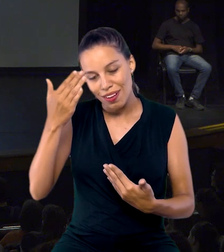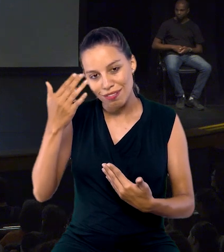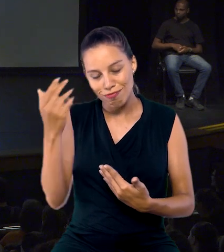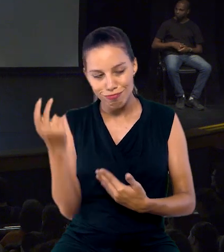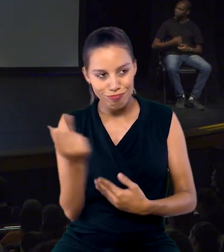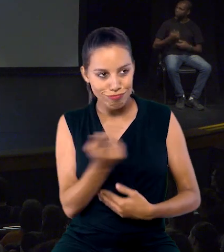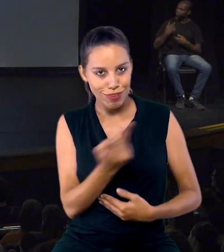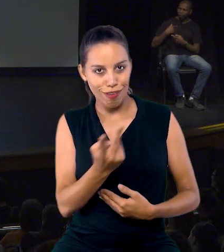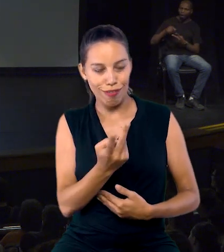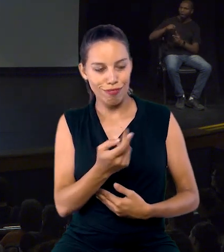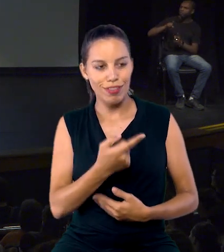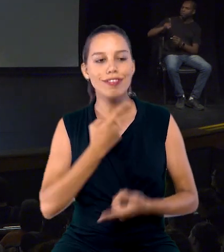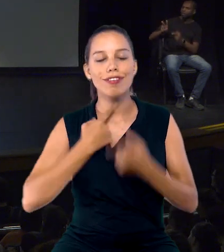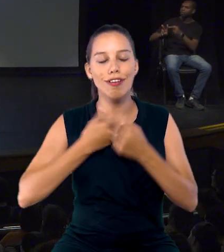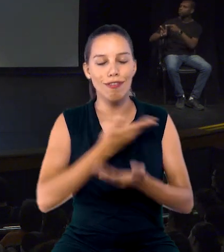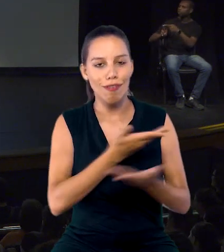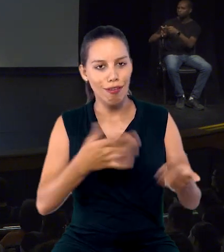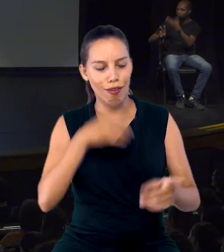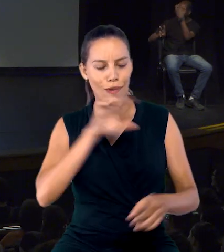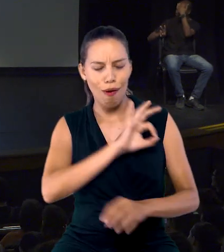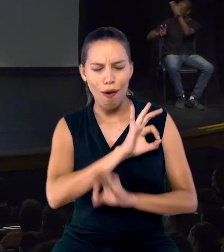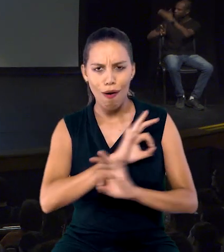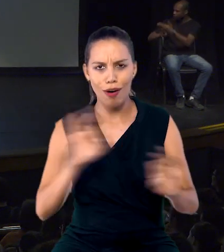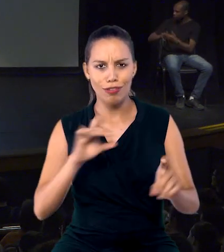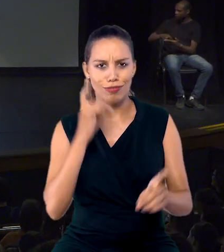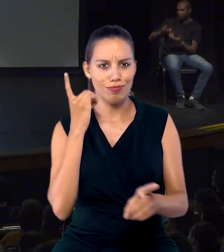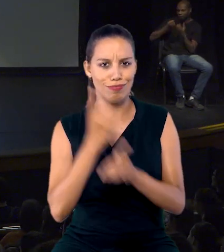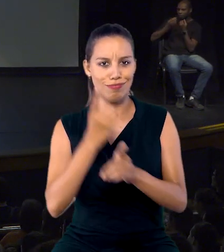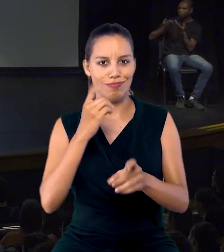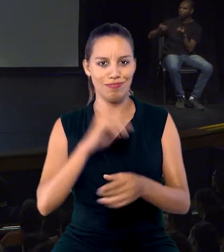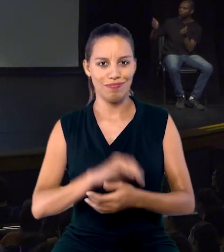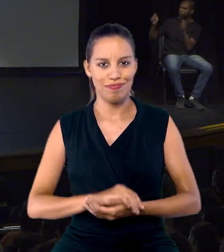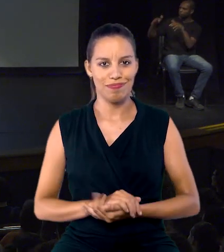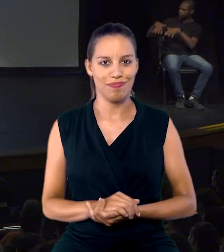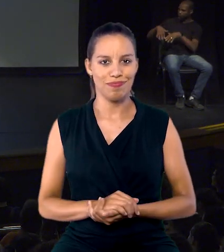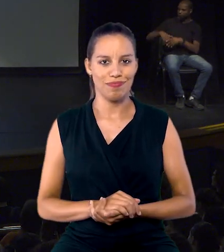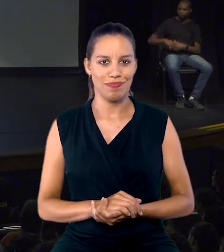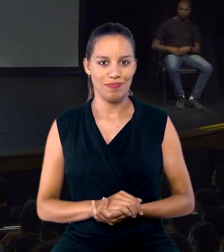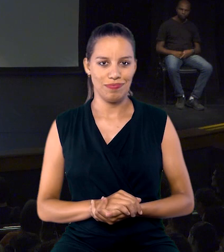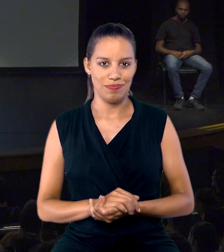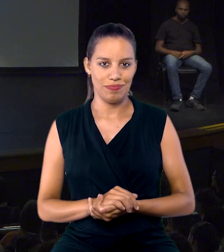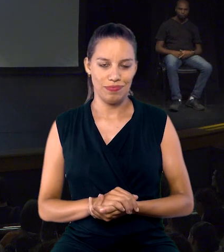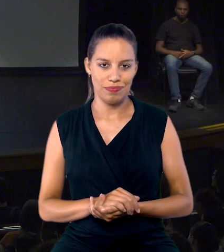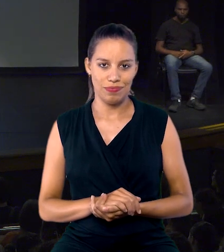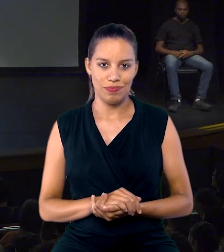Obrigada, Eliane e Geni. Desejamos a vocês um ótimo encontro.